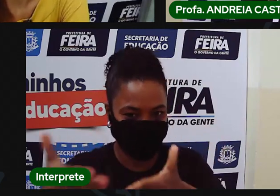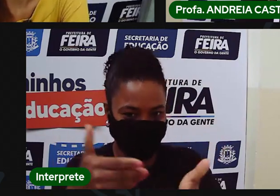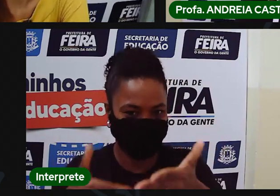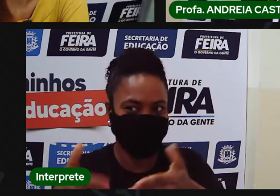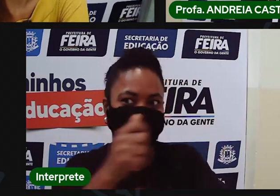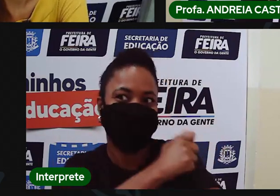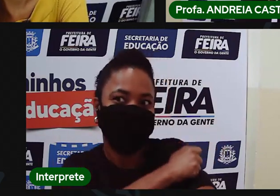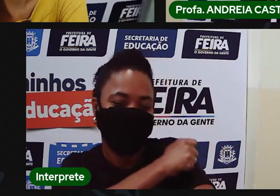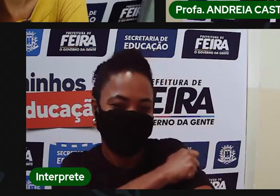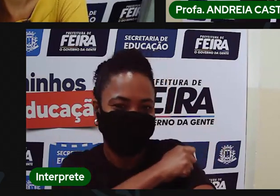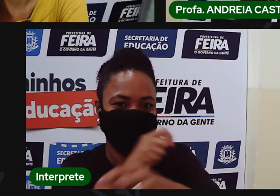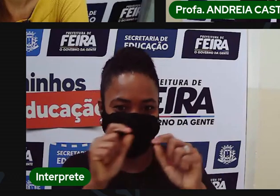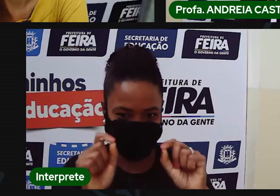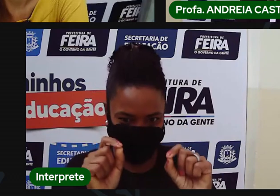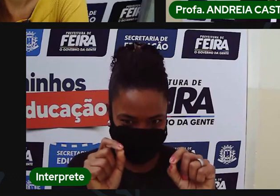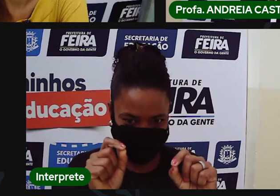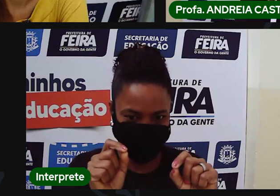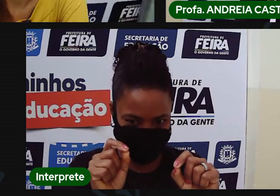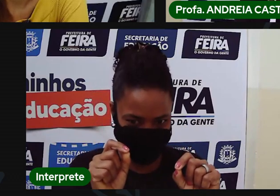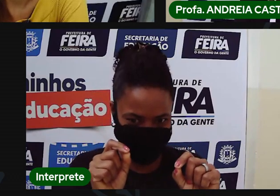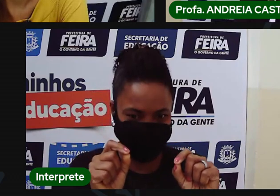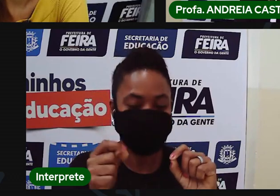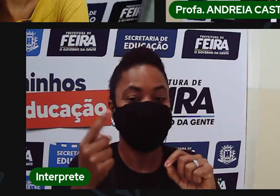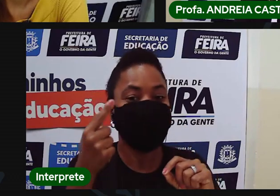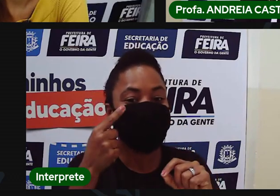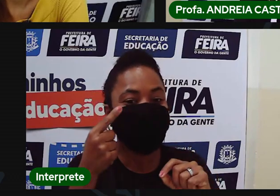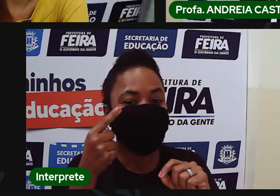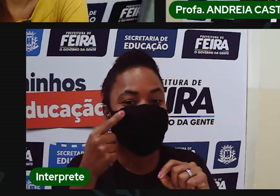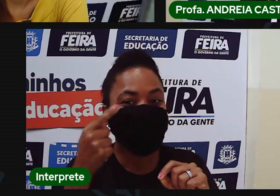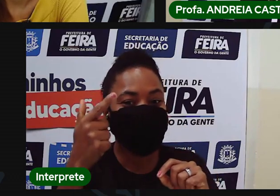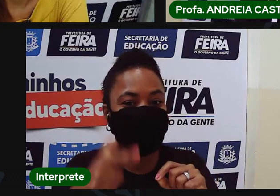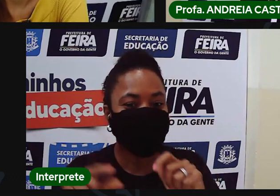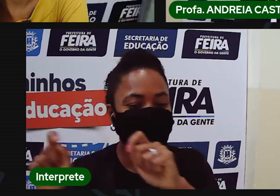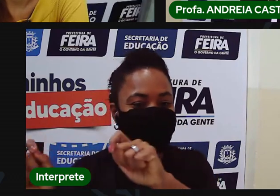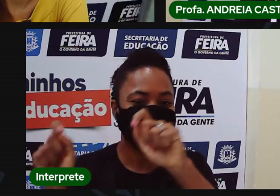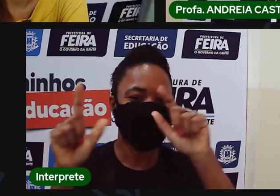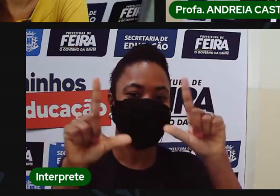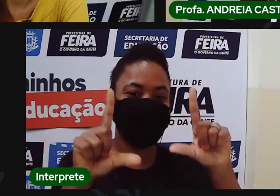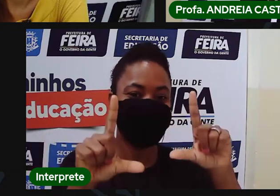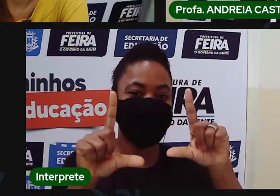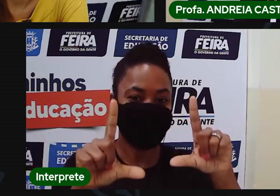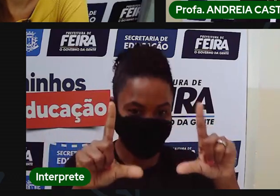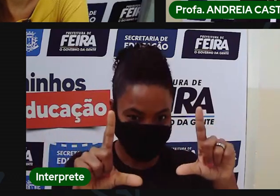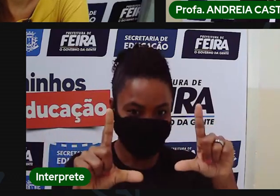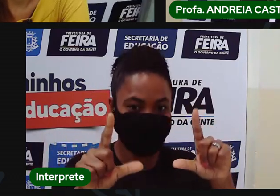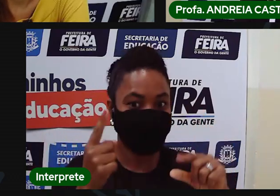aqui com vocês a tela mais uma vez, né, e a gente vai usar